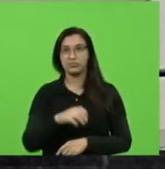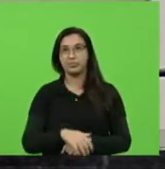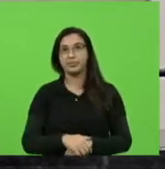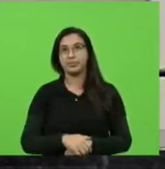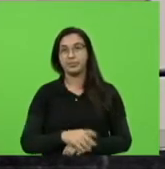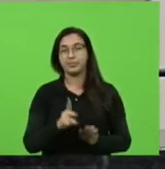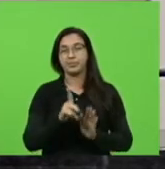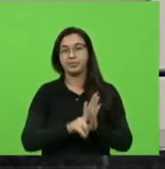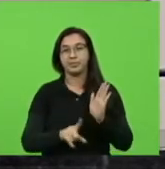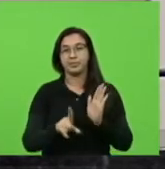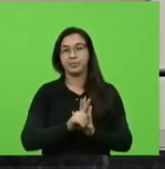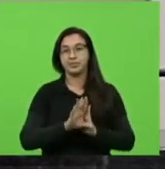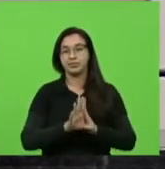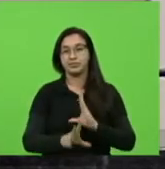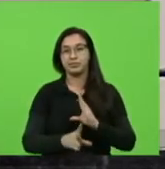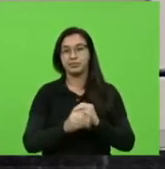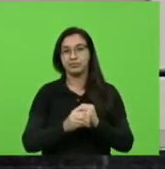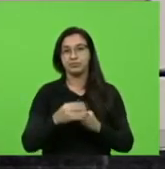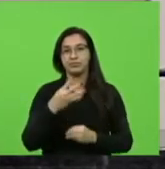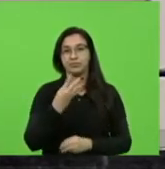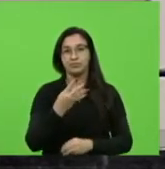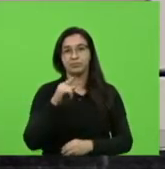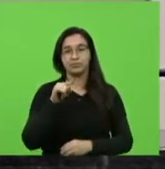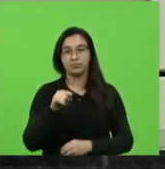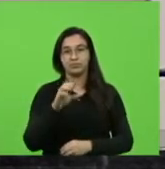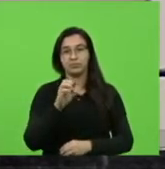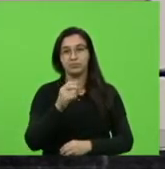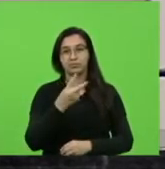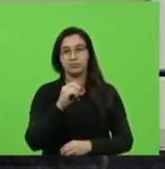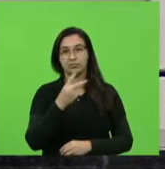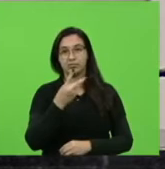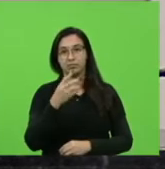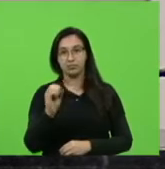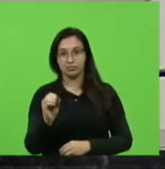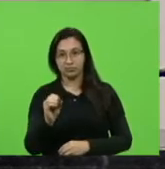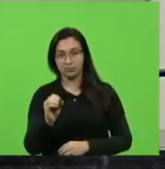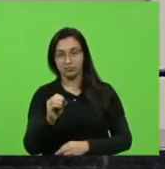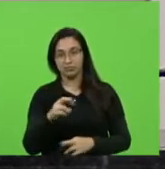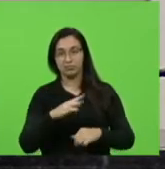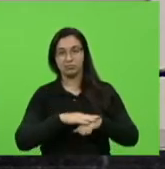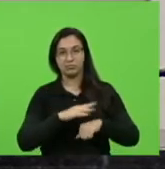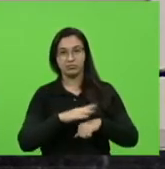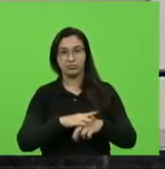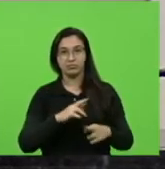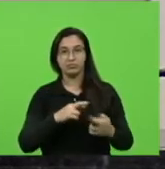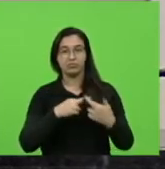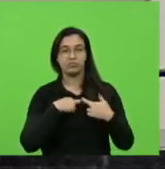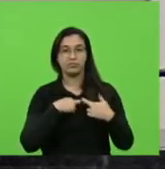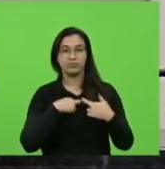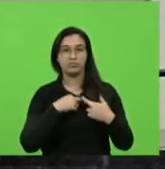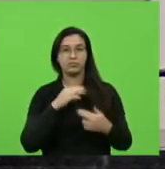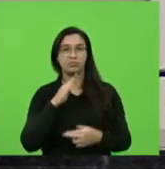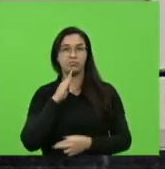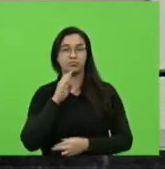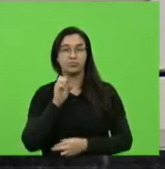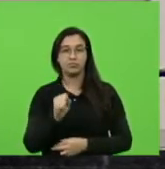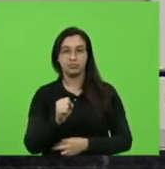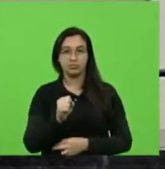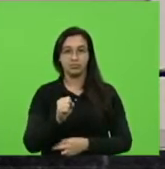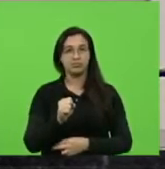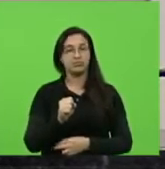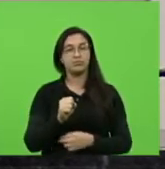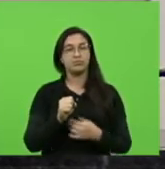projeto de lei complementar 4.0/2020, autor deputado Bruno Souza, que cria sistema de financiamento de atividades